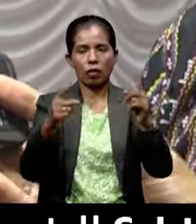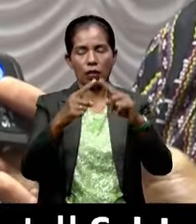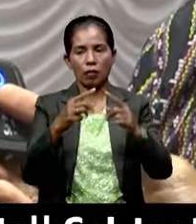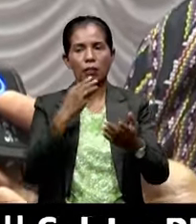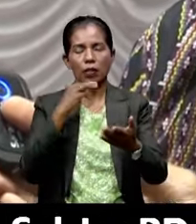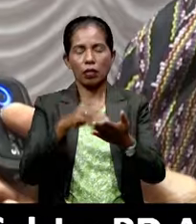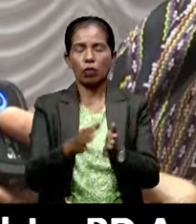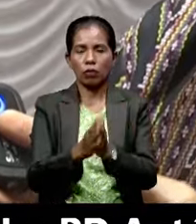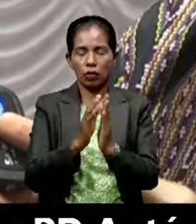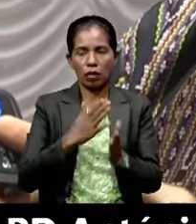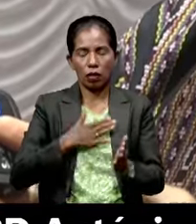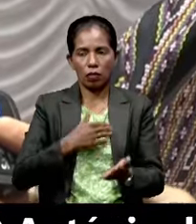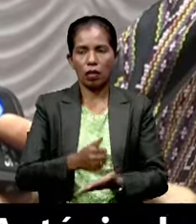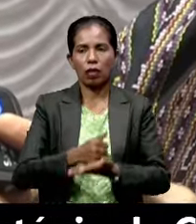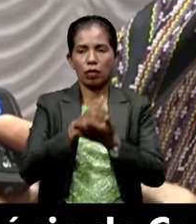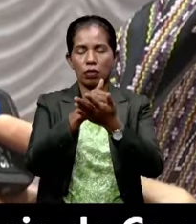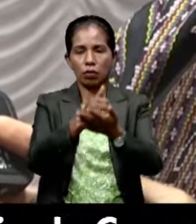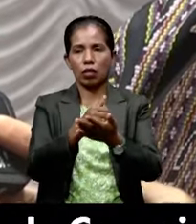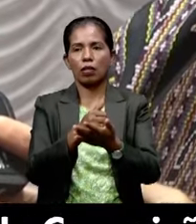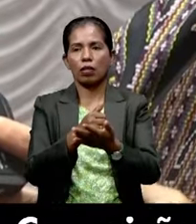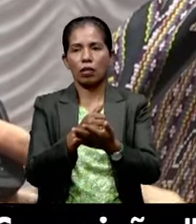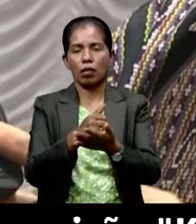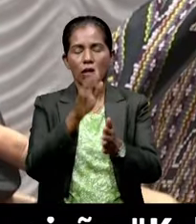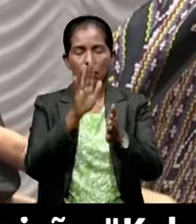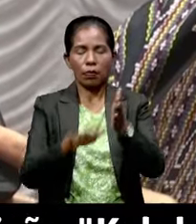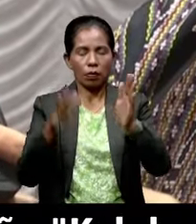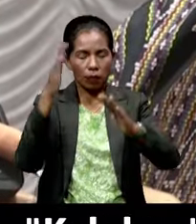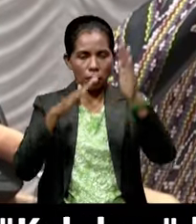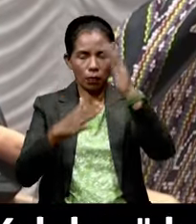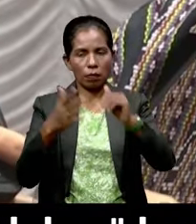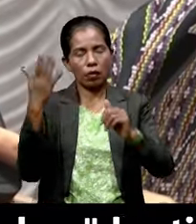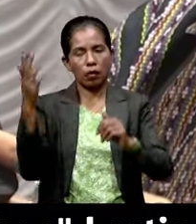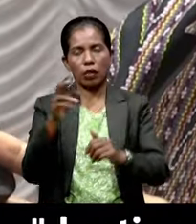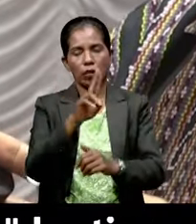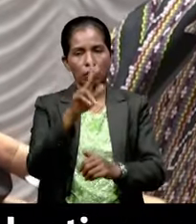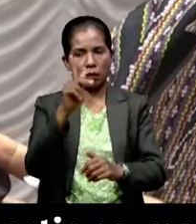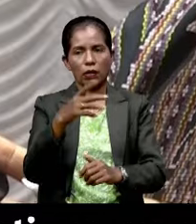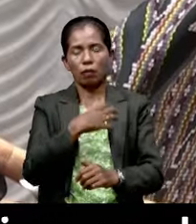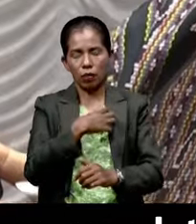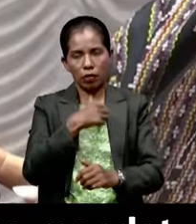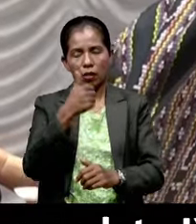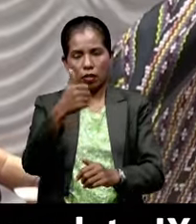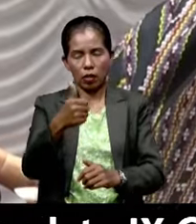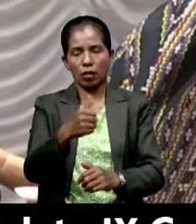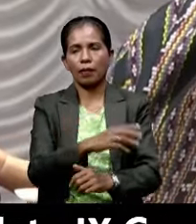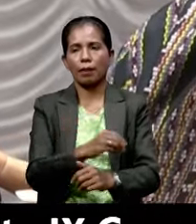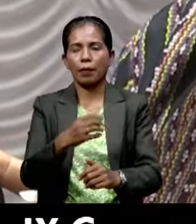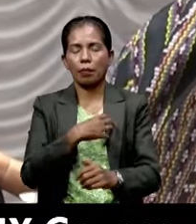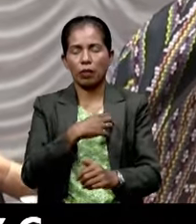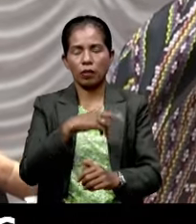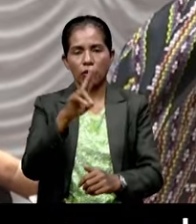usam de ajuda para halo be, a menos problemas na Inglaterra. Polícia diak, polícia Inglaterra, né, diak,